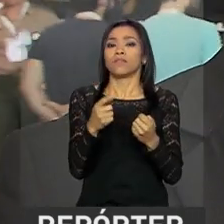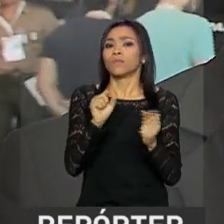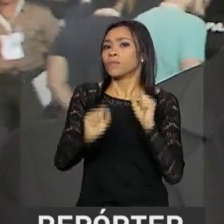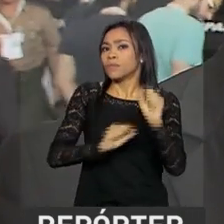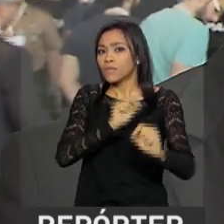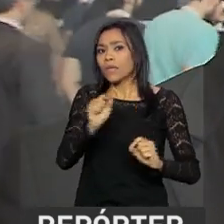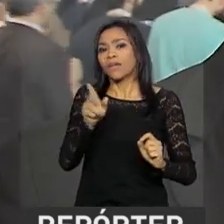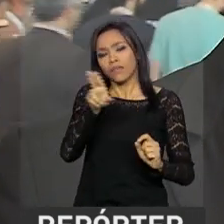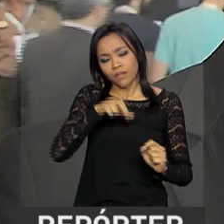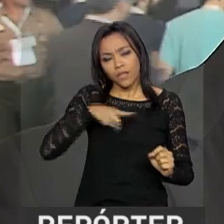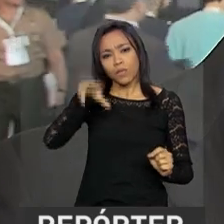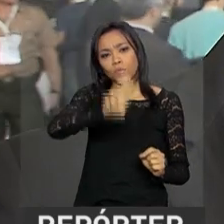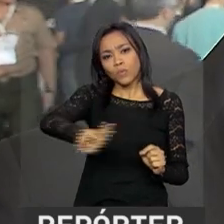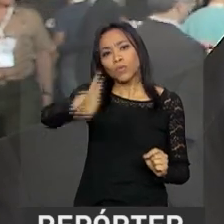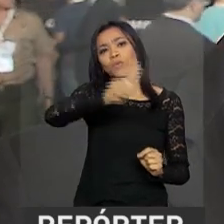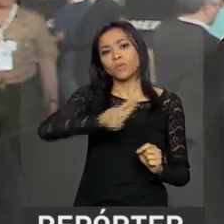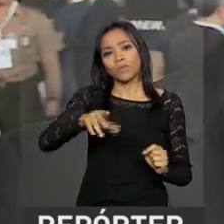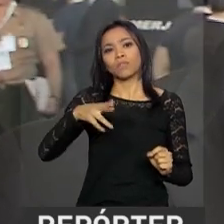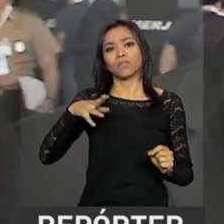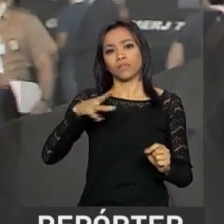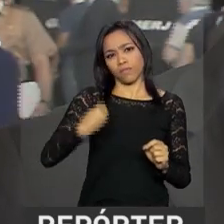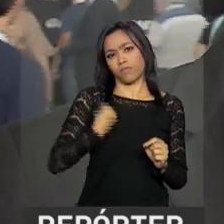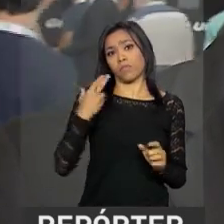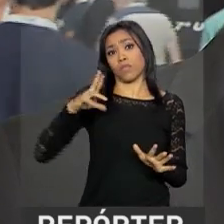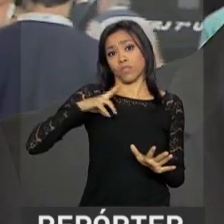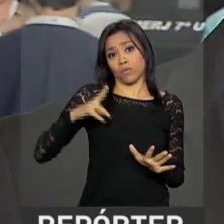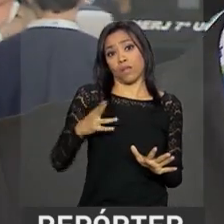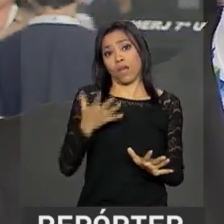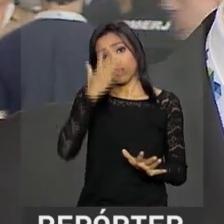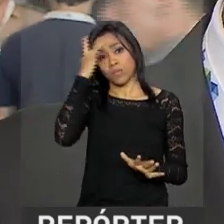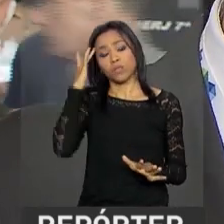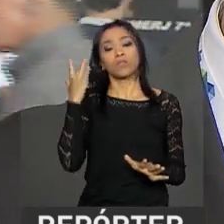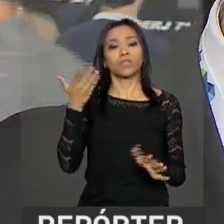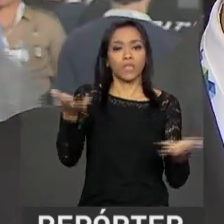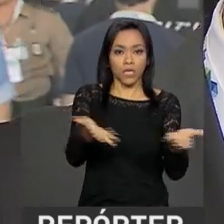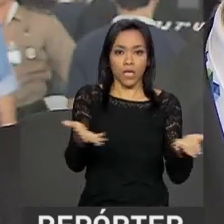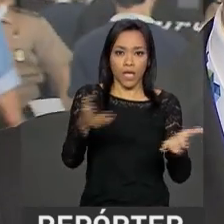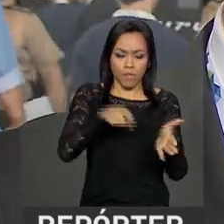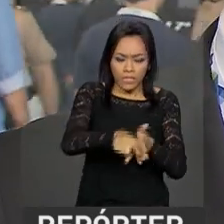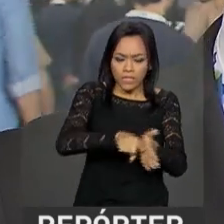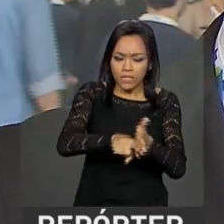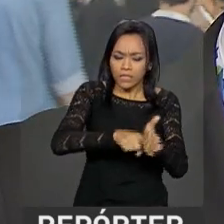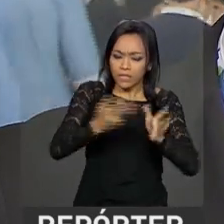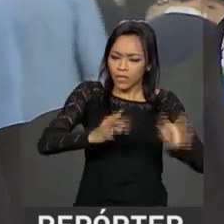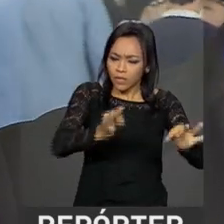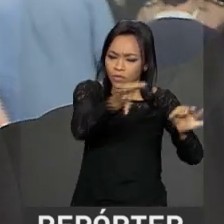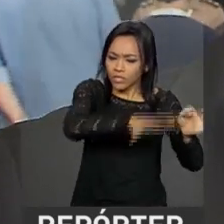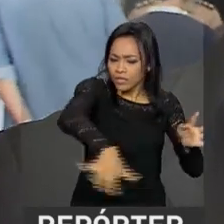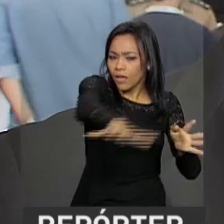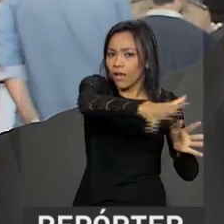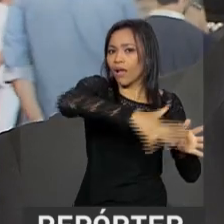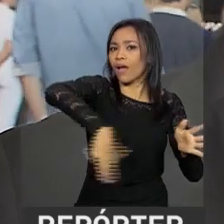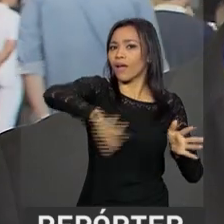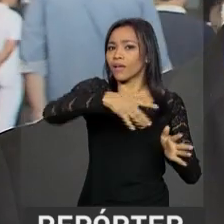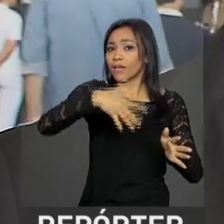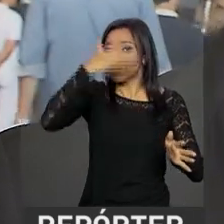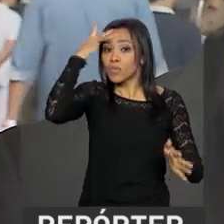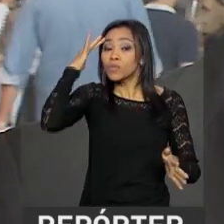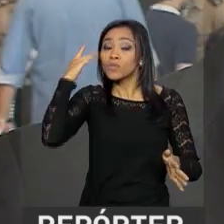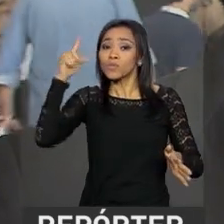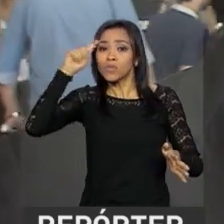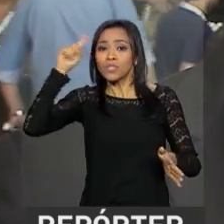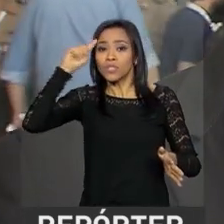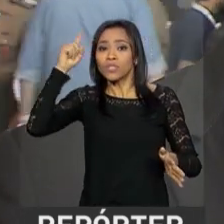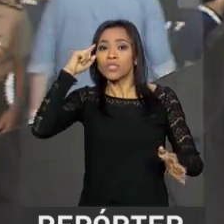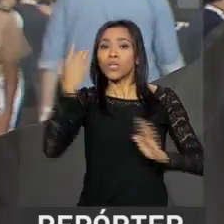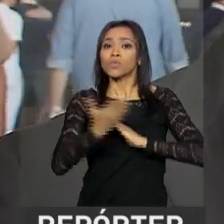uma utilização também na vida privada, ou seja, muito do que é desenvolvido nesse setor acaba indo para o dia a dia das pessoas,